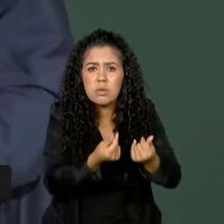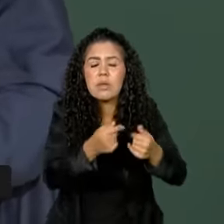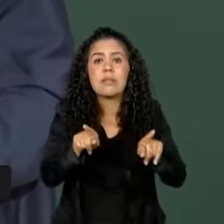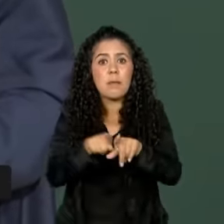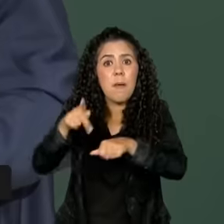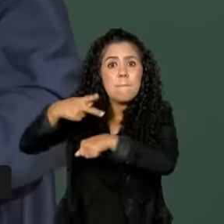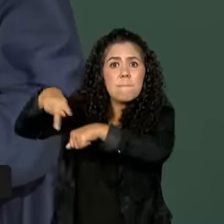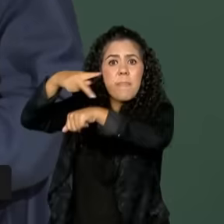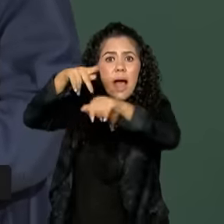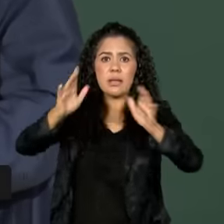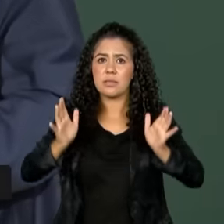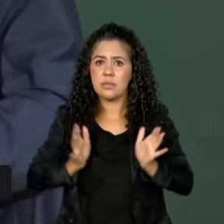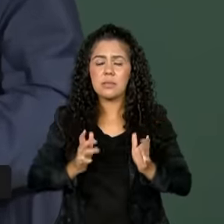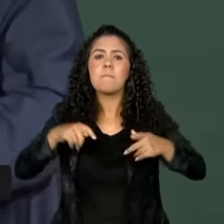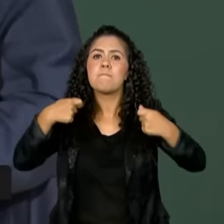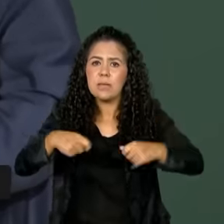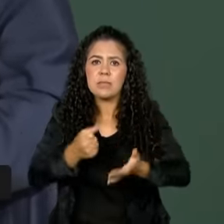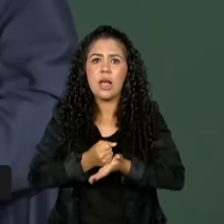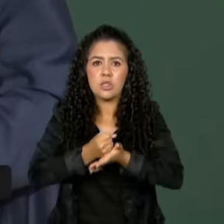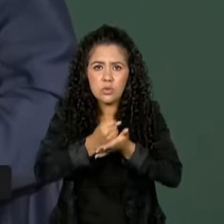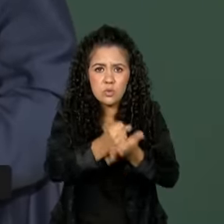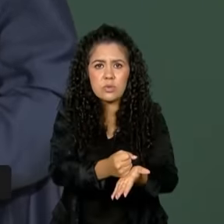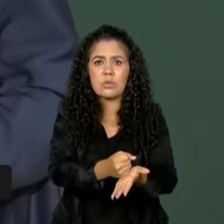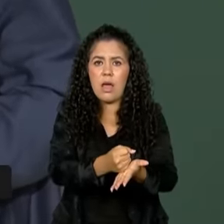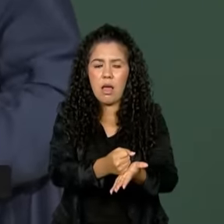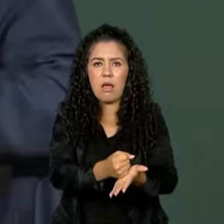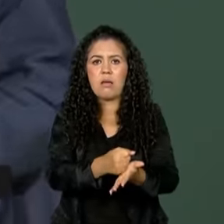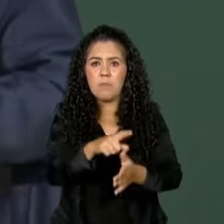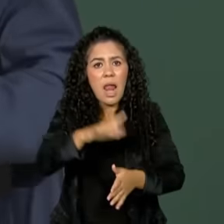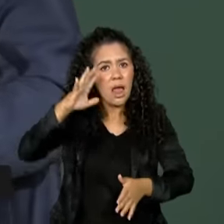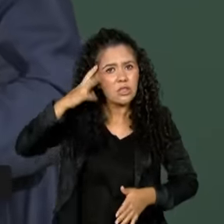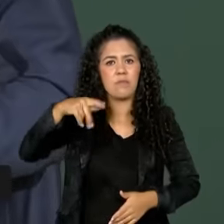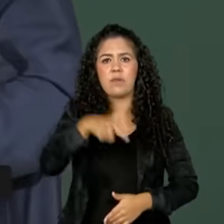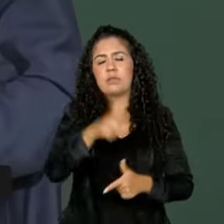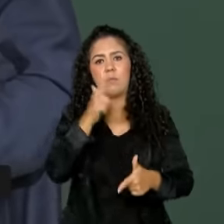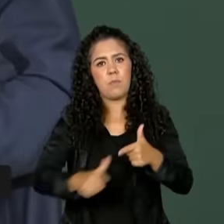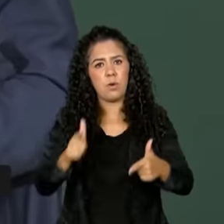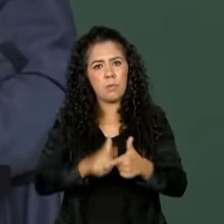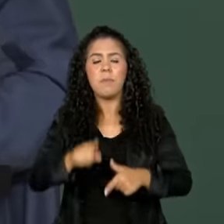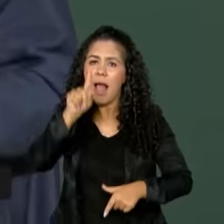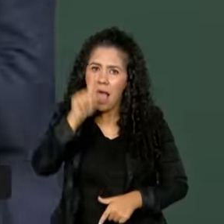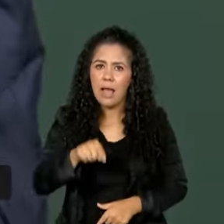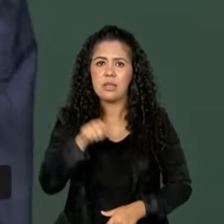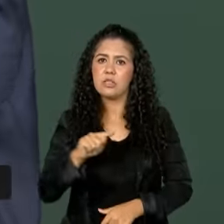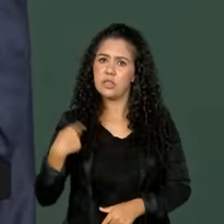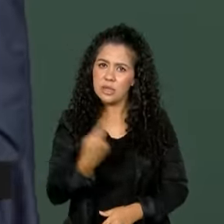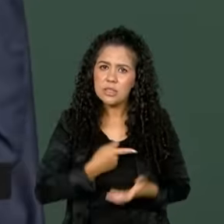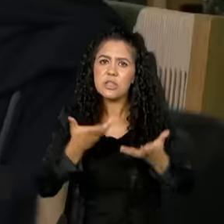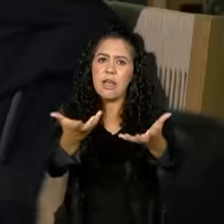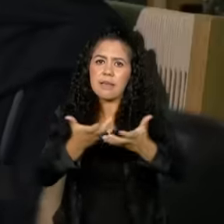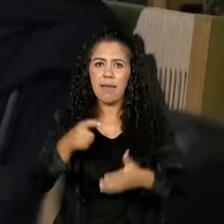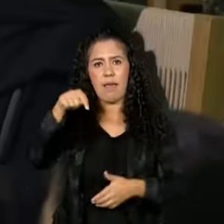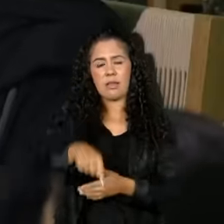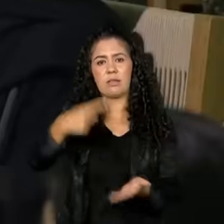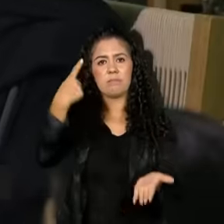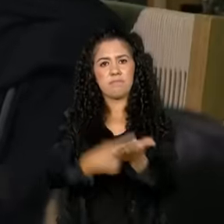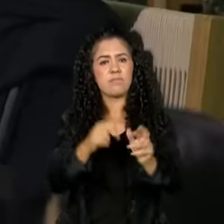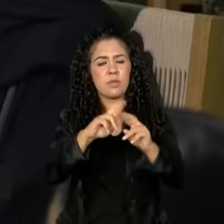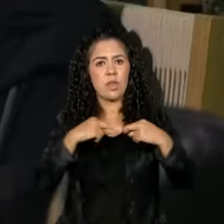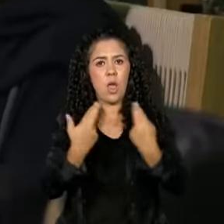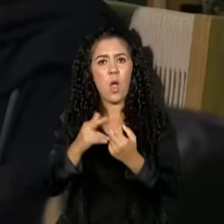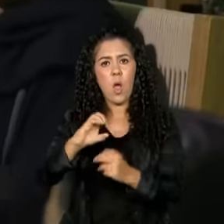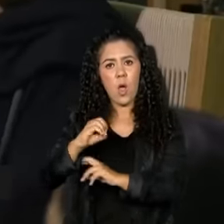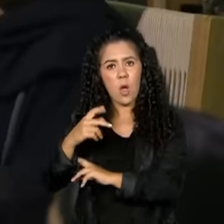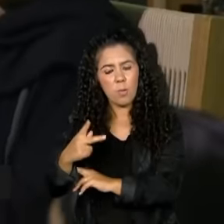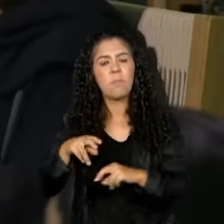ricos têm que ajudar a pagar essa conta. É isso que nós queremos nessa COP e por isso eu vou